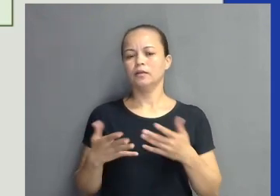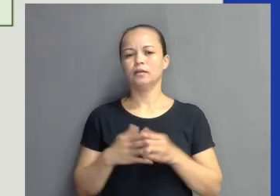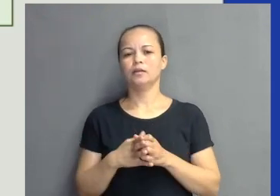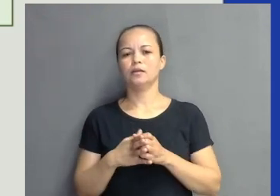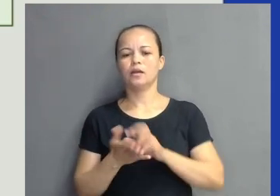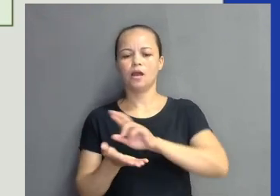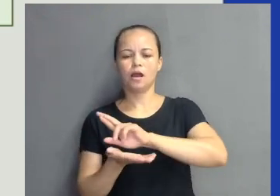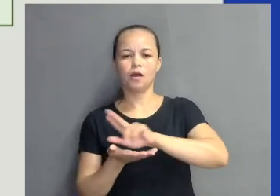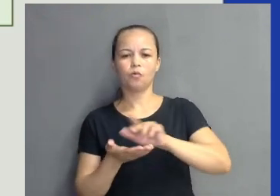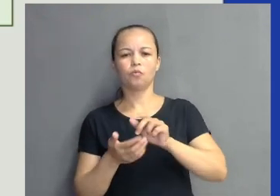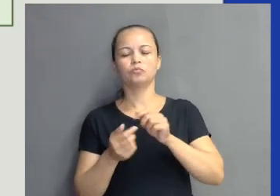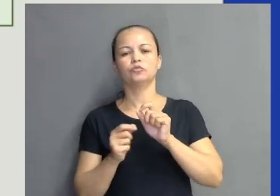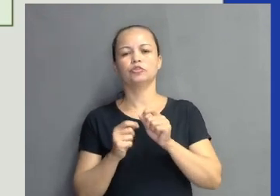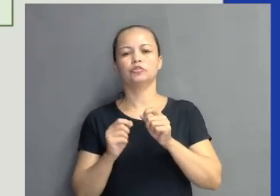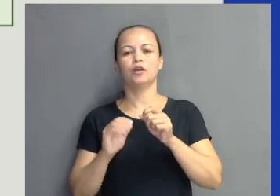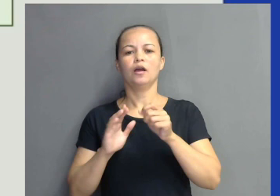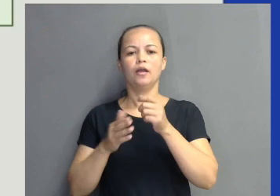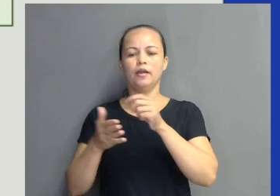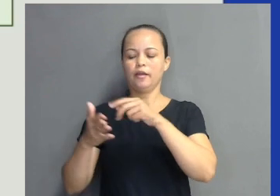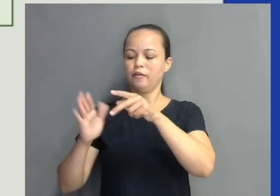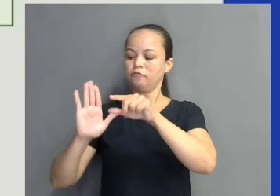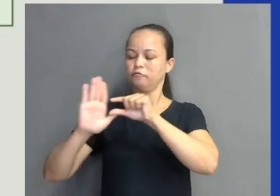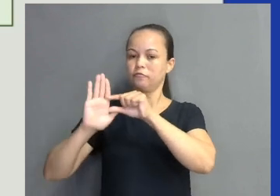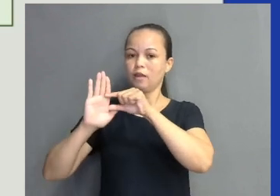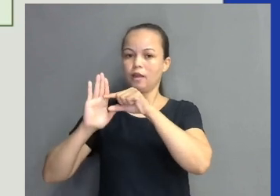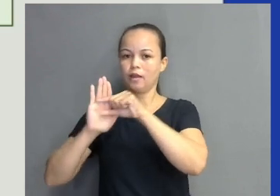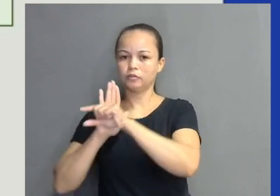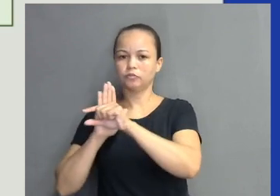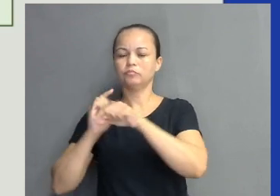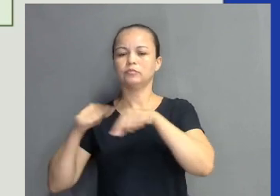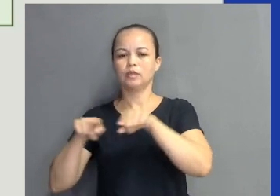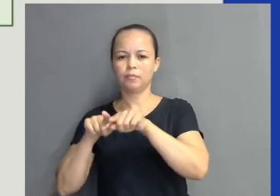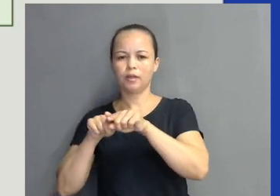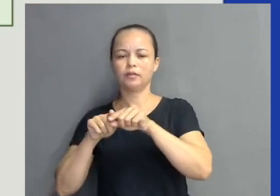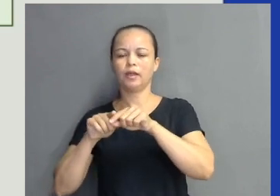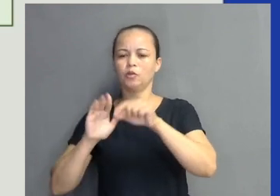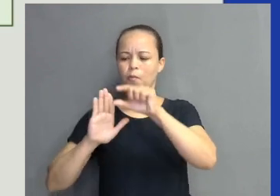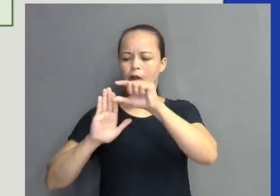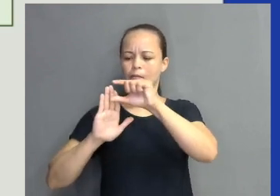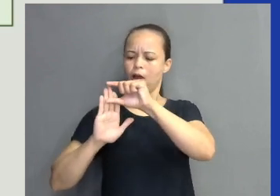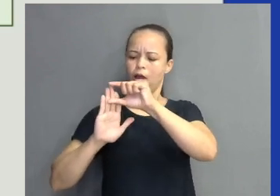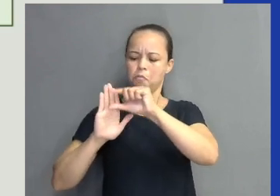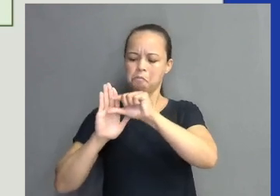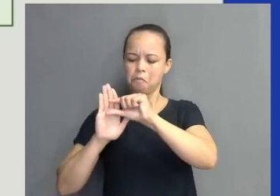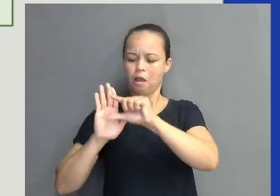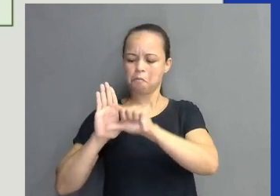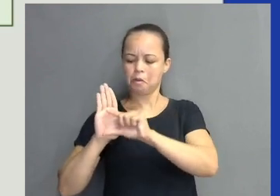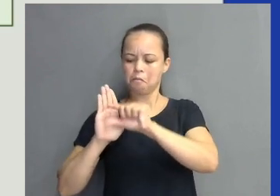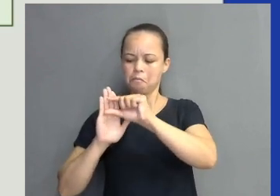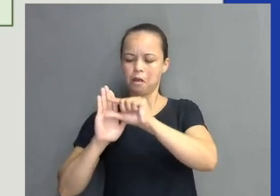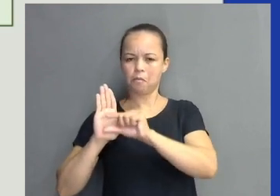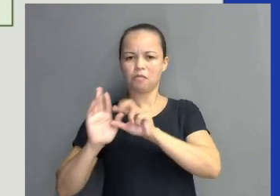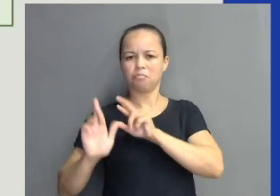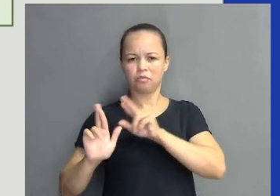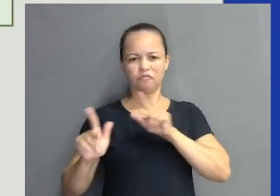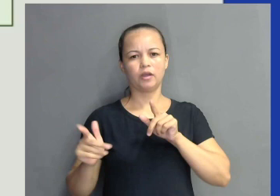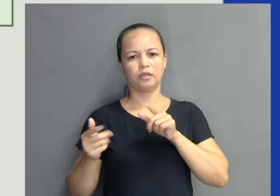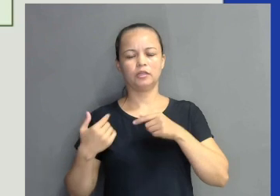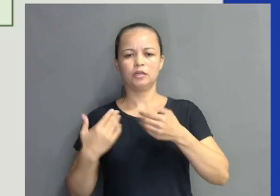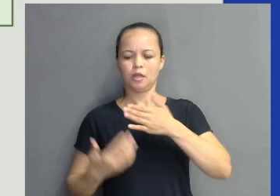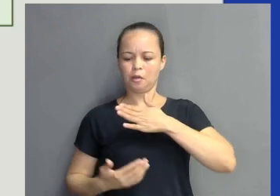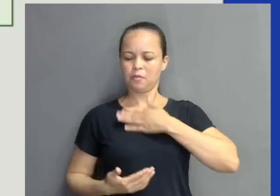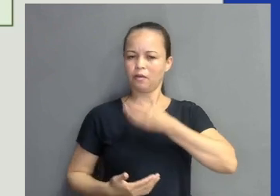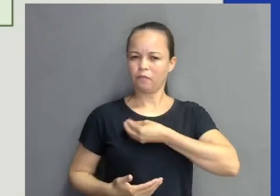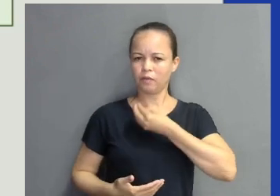a minha vida ficava de aromas, de estrelas, de cânticos, que é o verso maior que o escritor